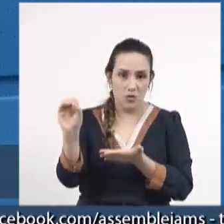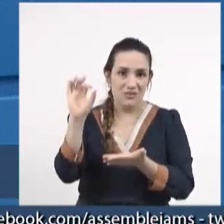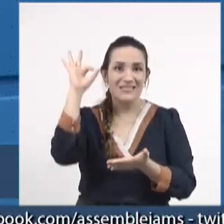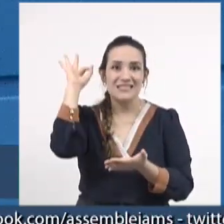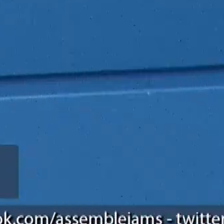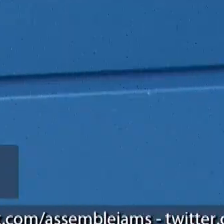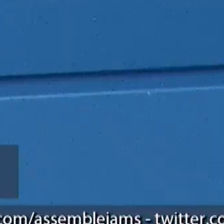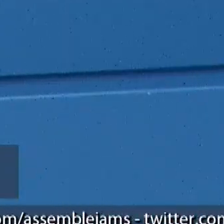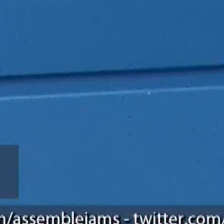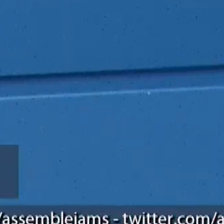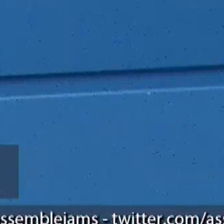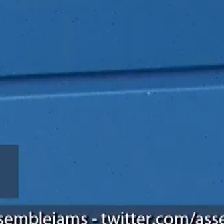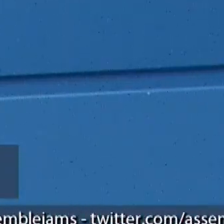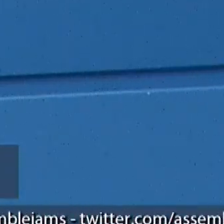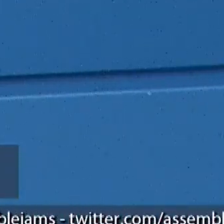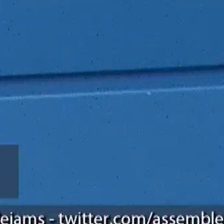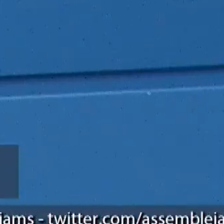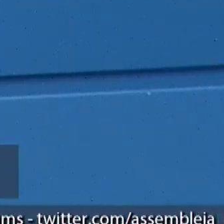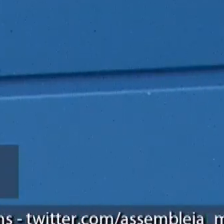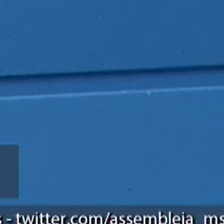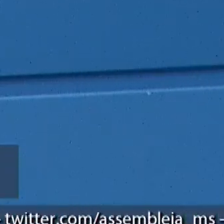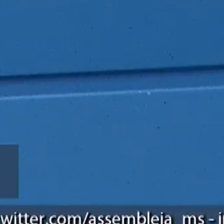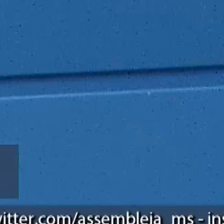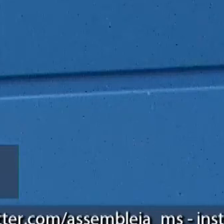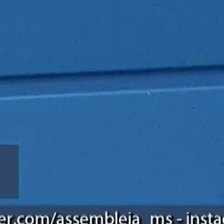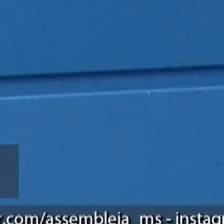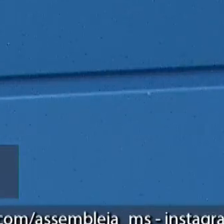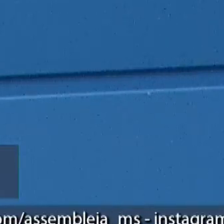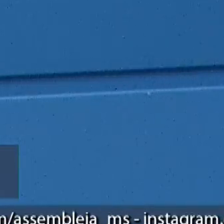casos confirmados pela Secretaria de Segurança Pública,